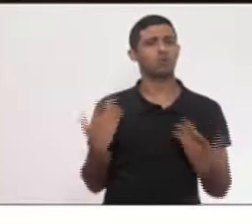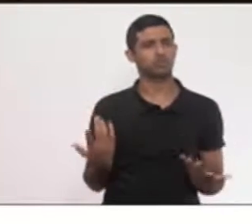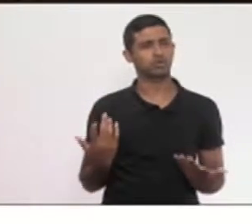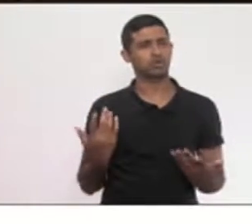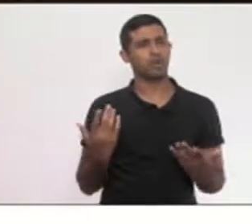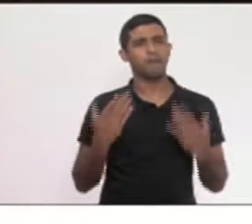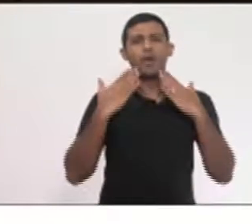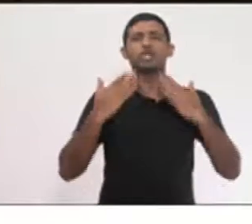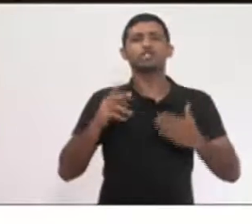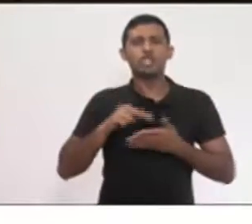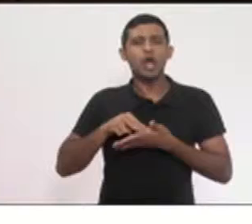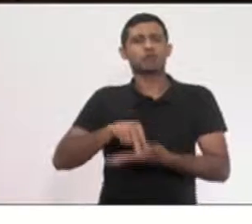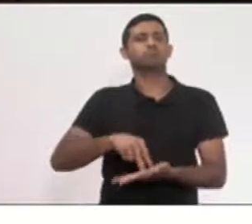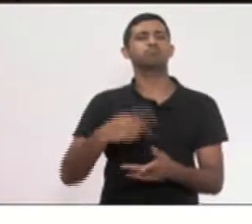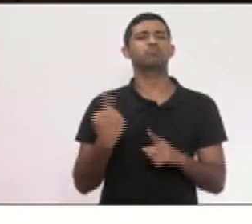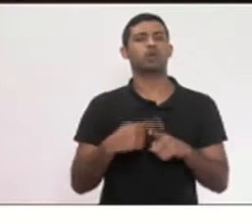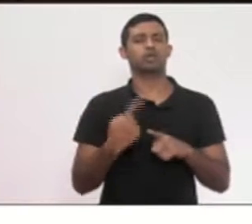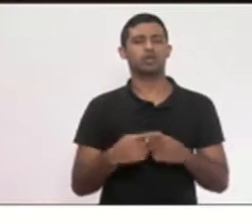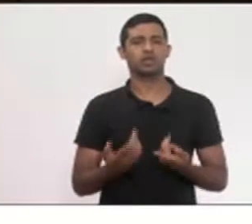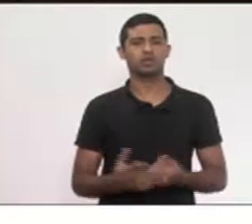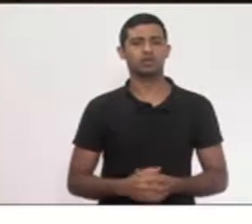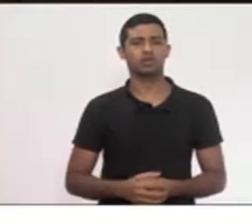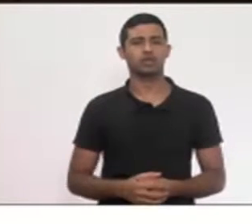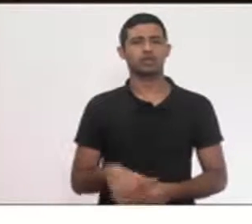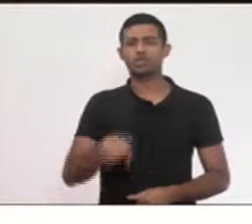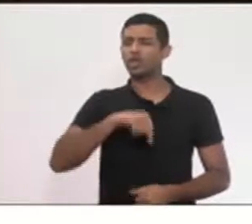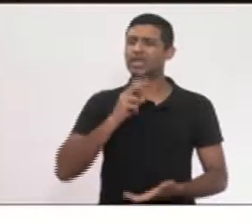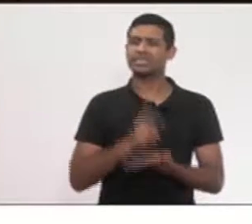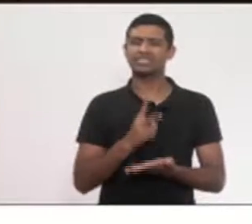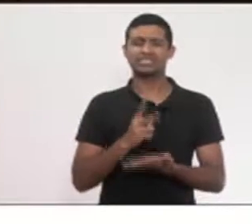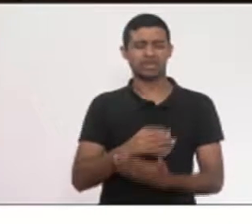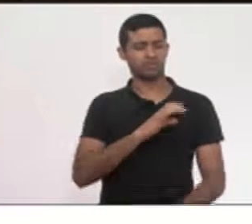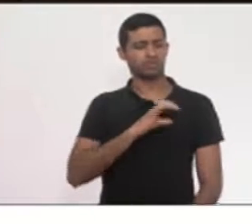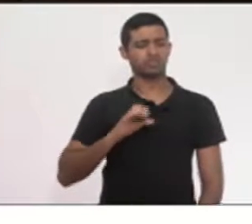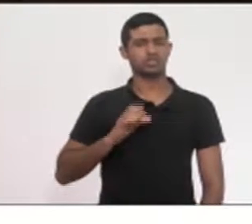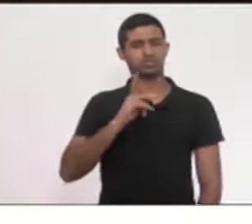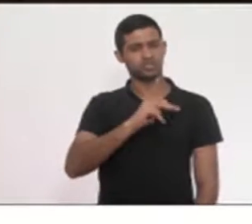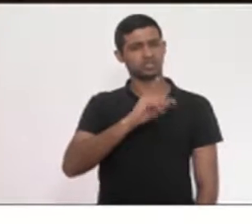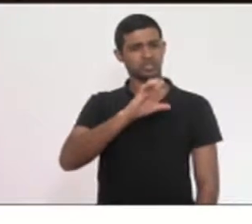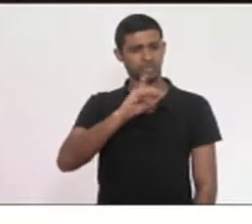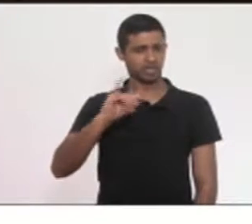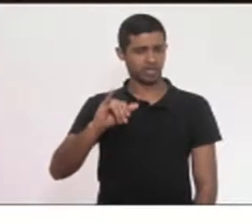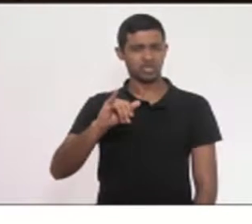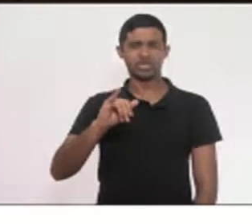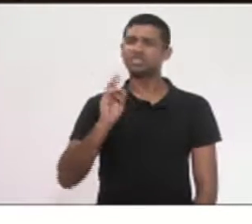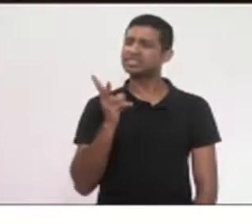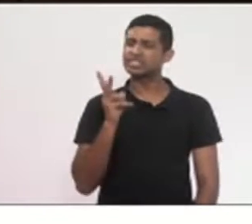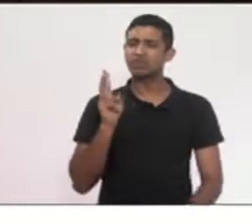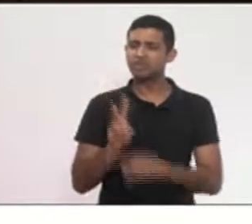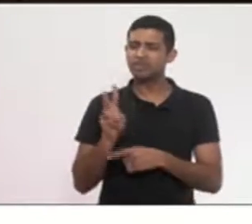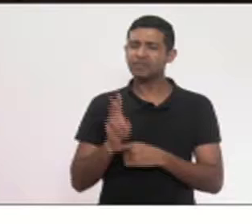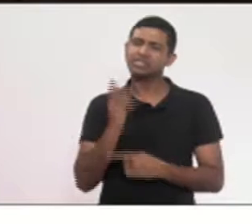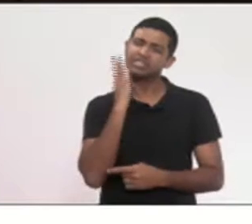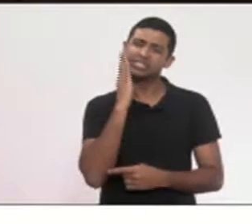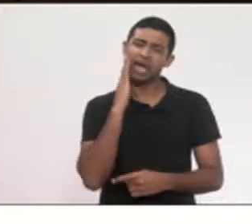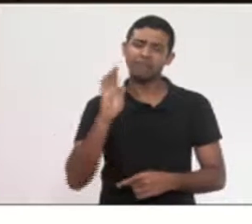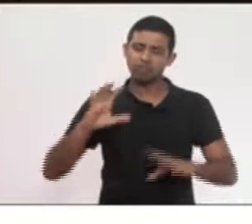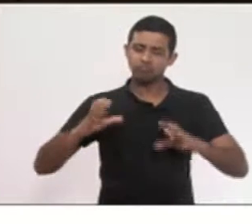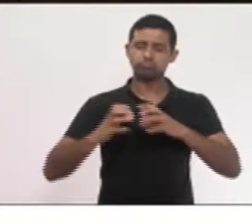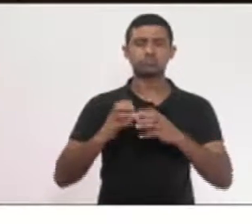nossa posição. A gente sempre defende as CPIs. A gente entende que as CPIs são importantes